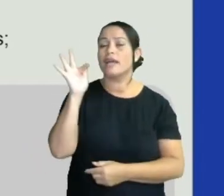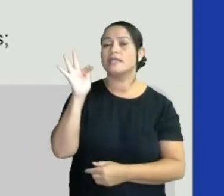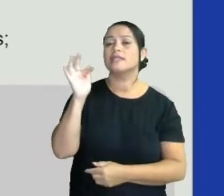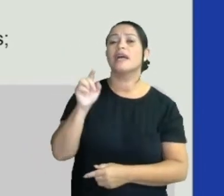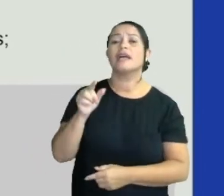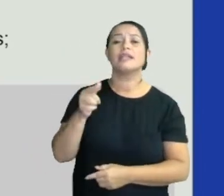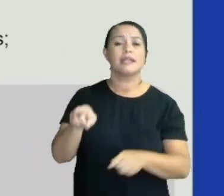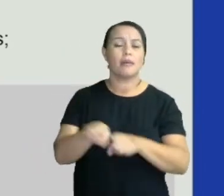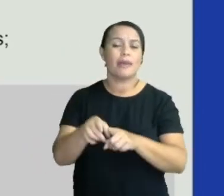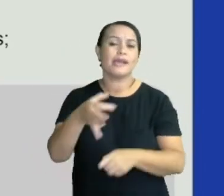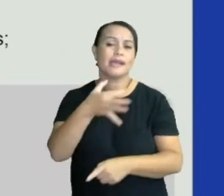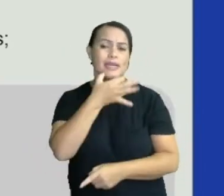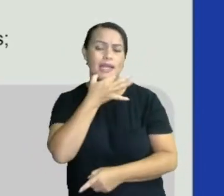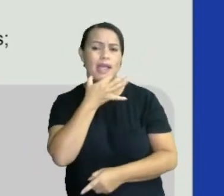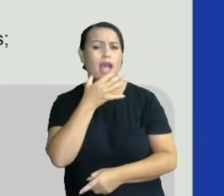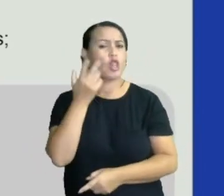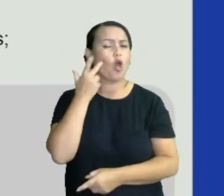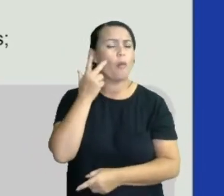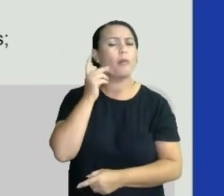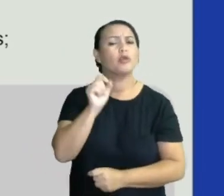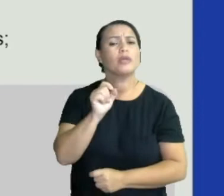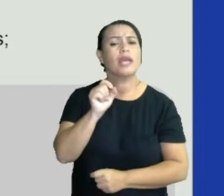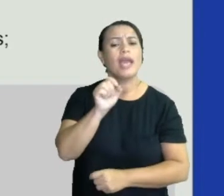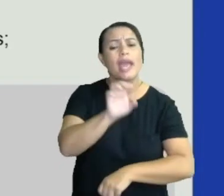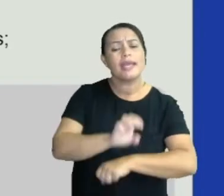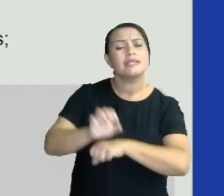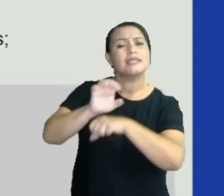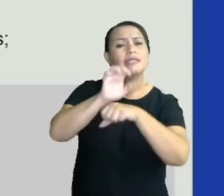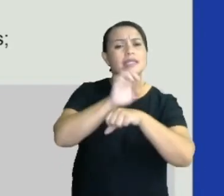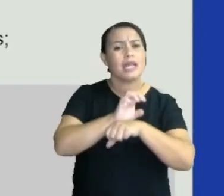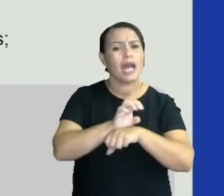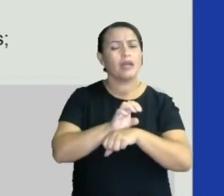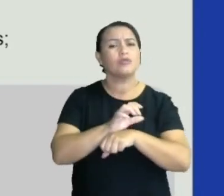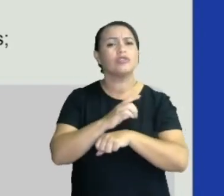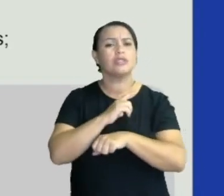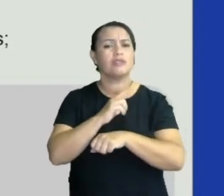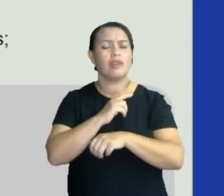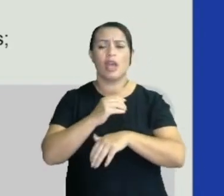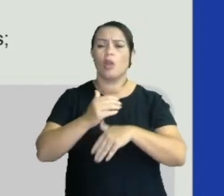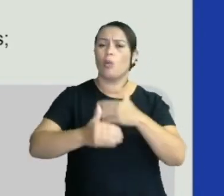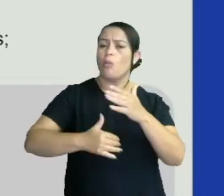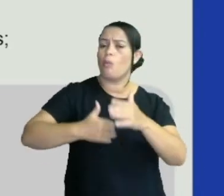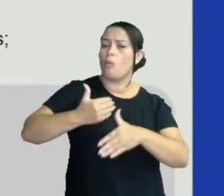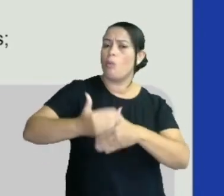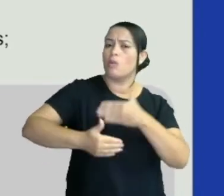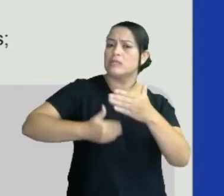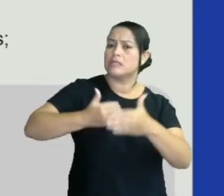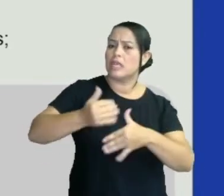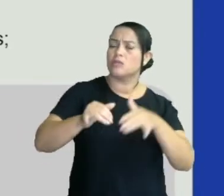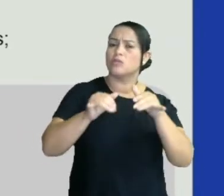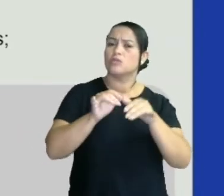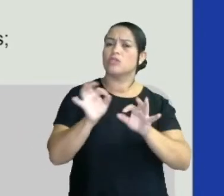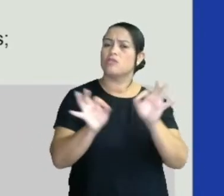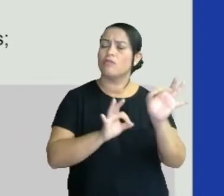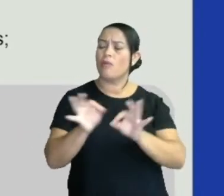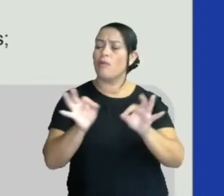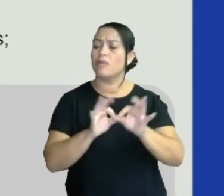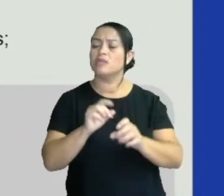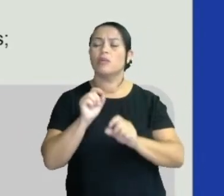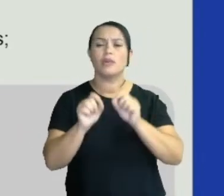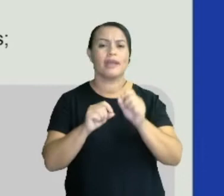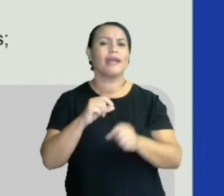esses estados que iniciaram logo esse processo de formação,